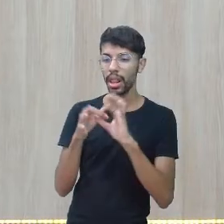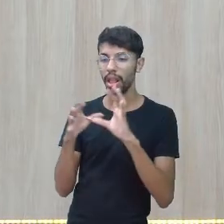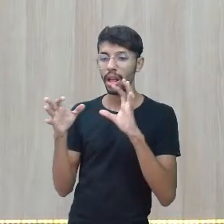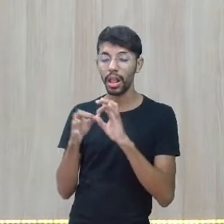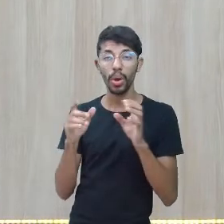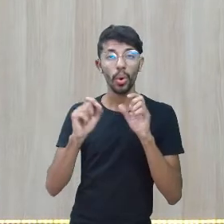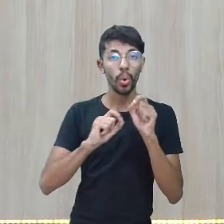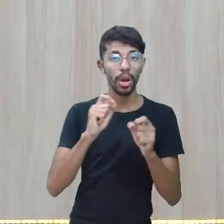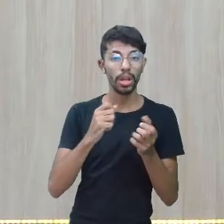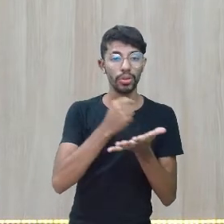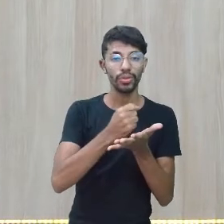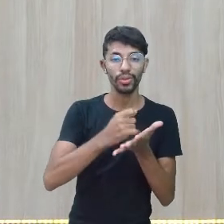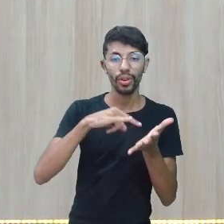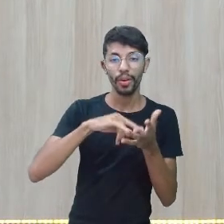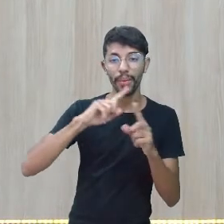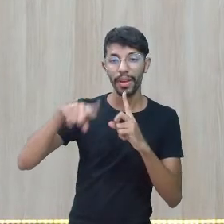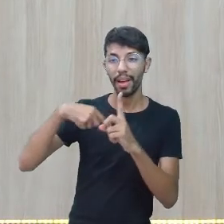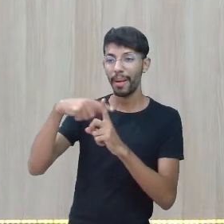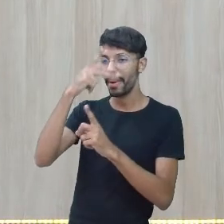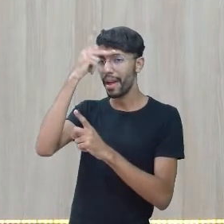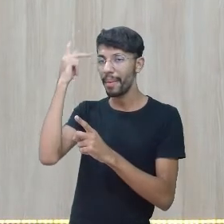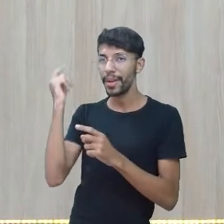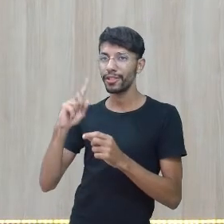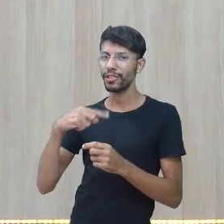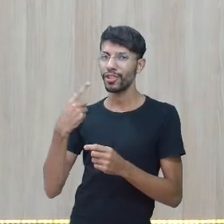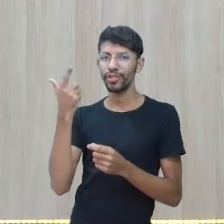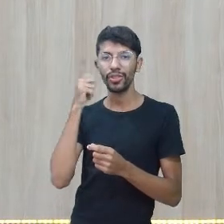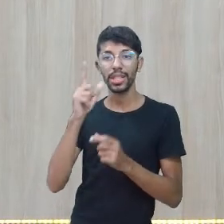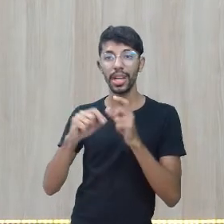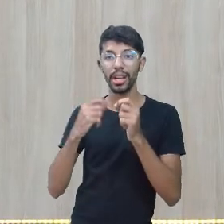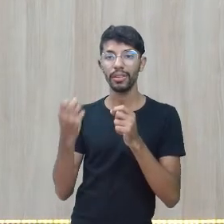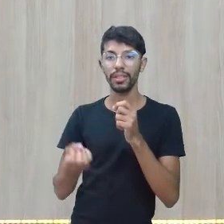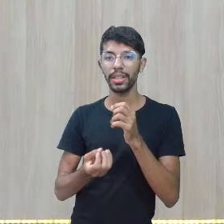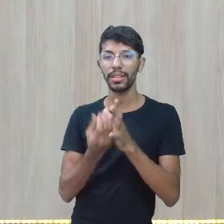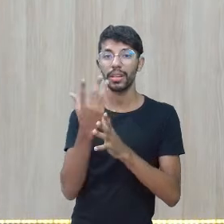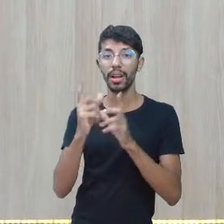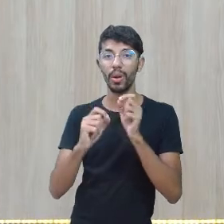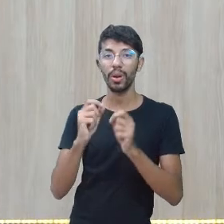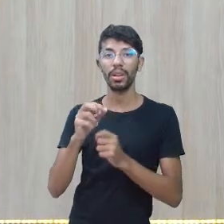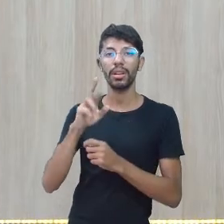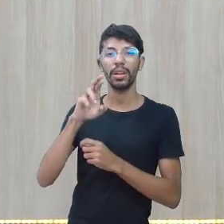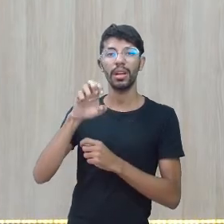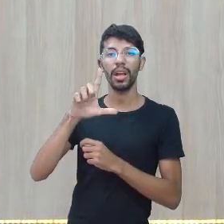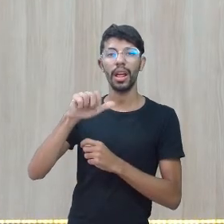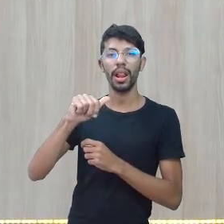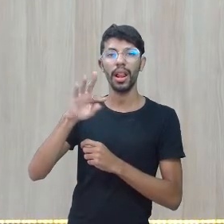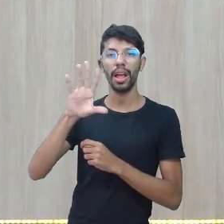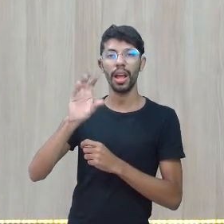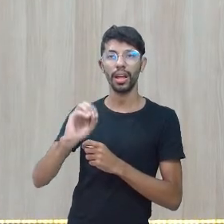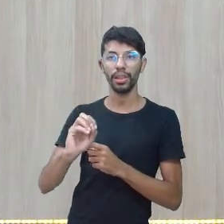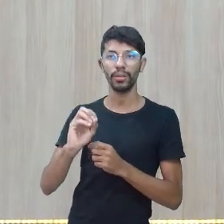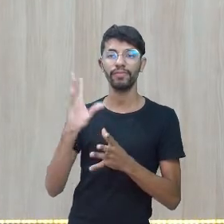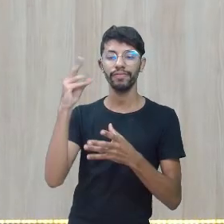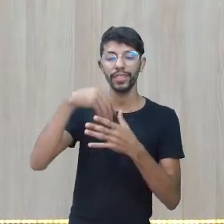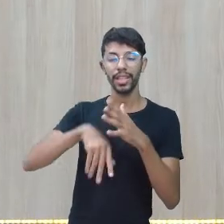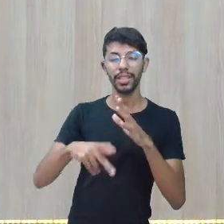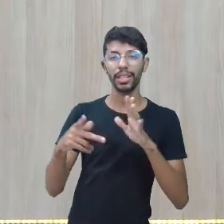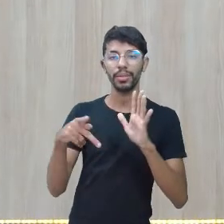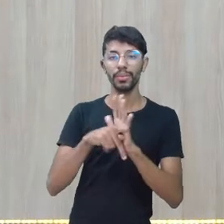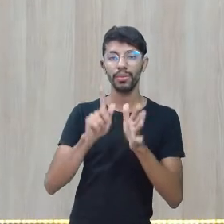consegue estabelecer uma relação de relato, tá certo? E esse relato vai compor o gênero entrevista.